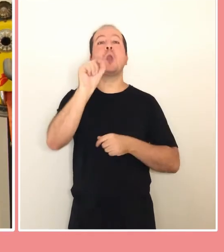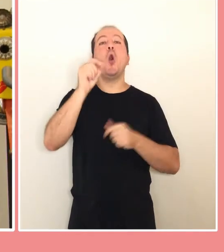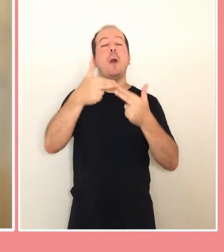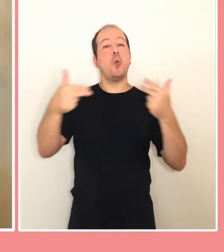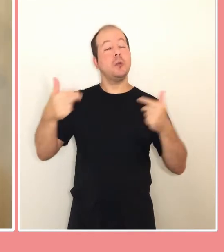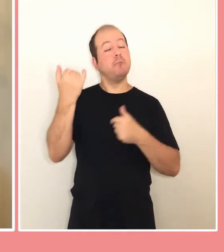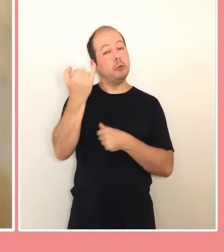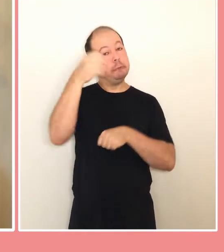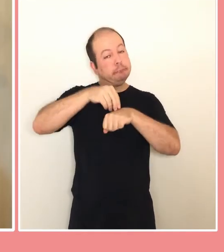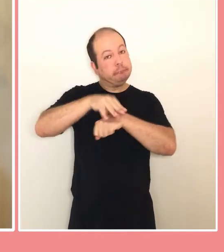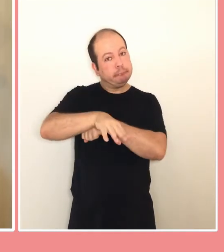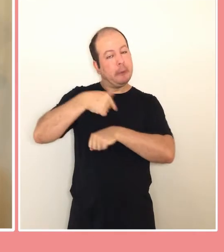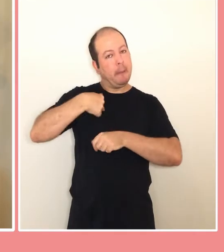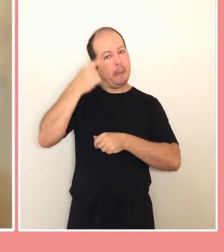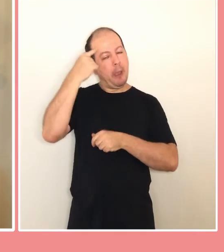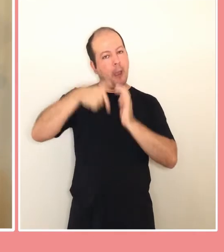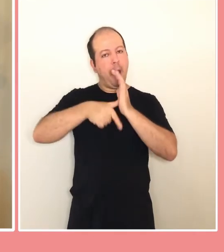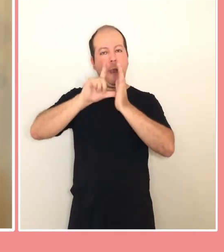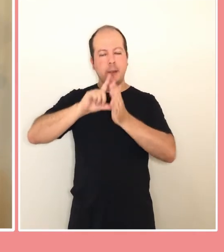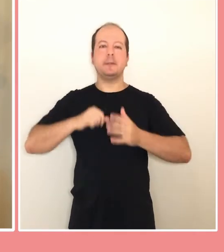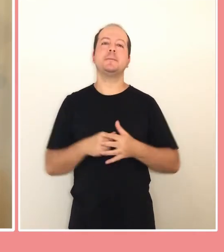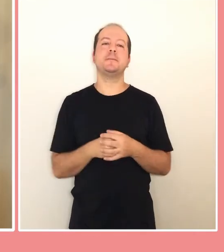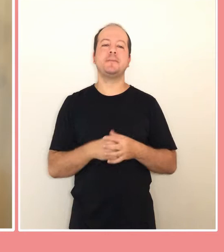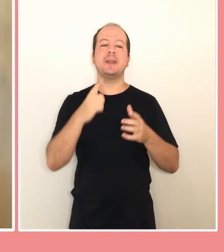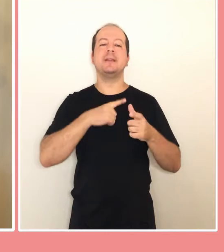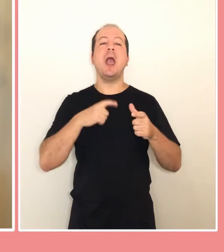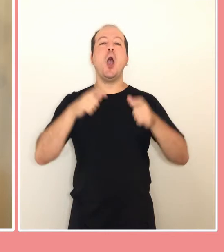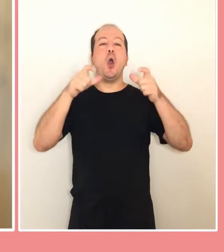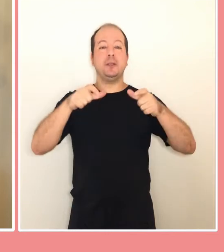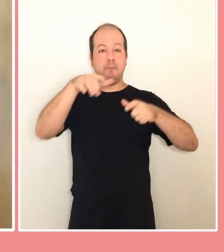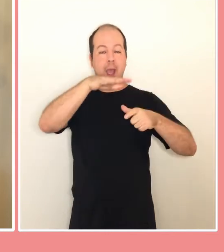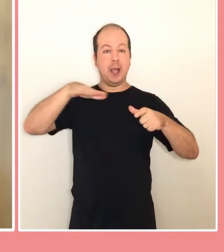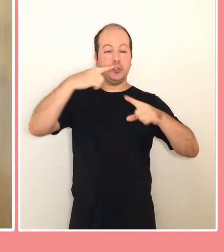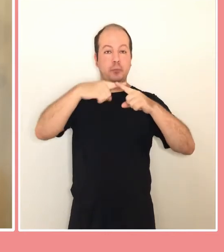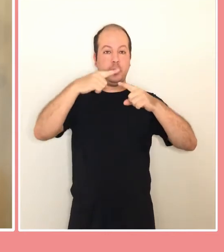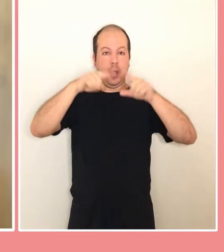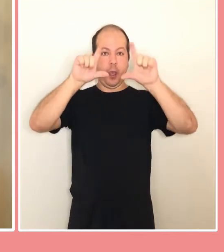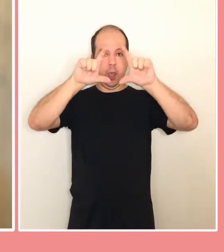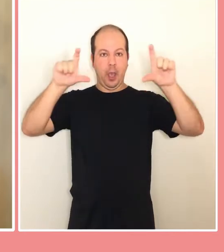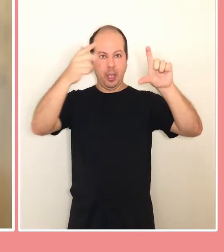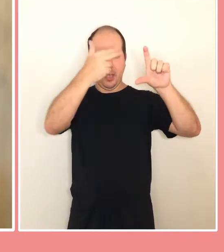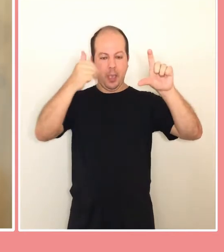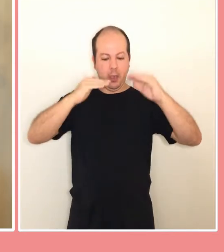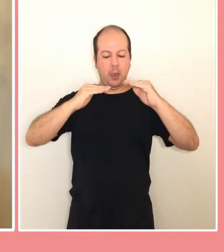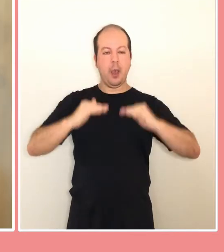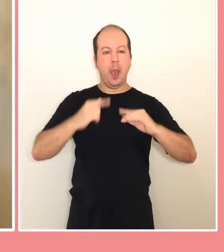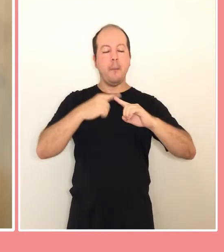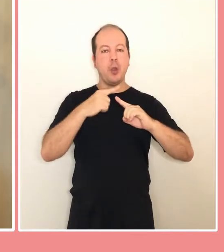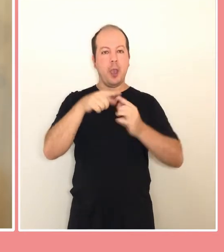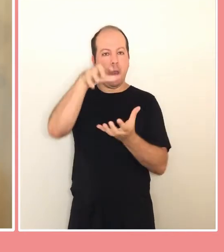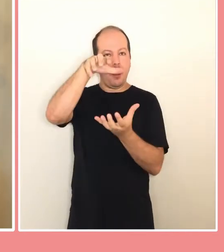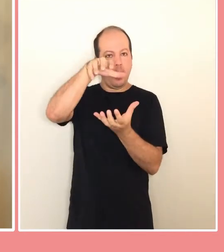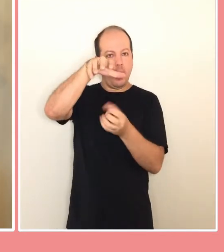para começarmos é deixar o espaço onde o instrumento vai ser acoplado livre, né? No caso de fitas